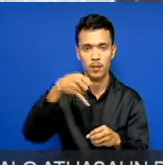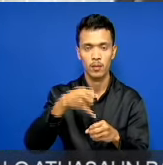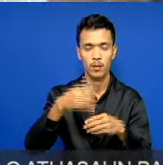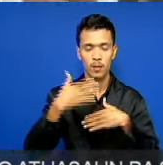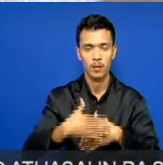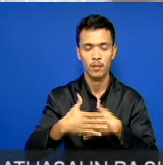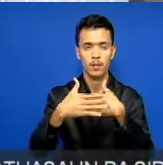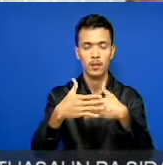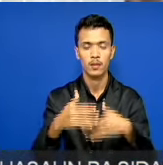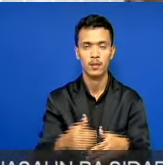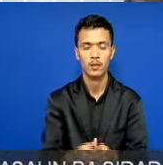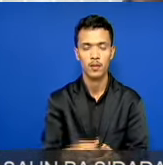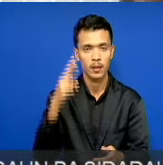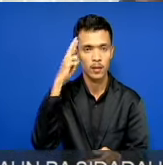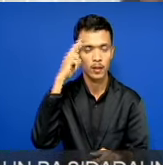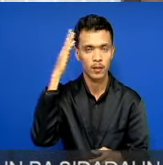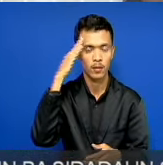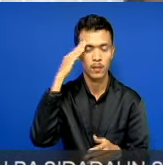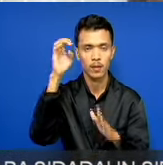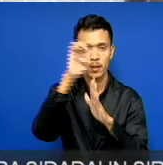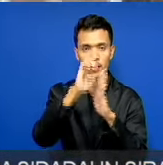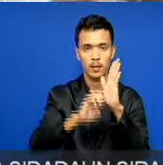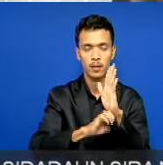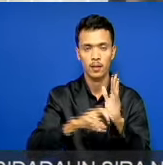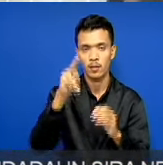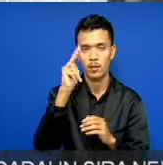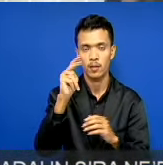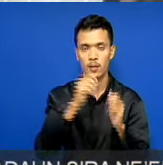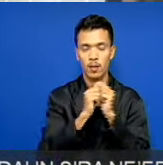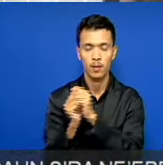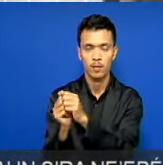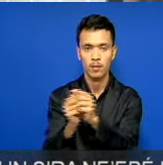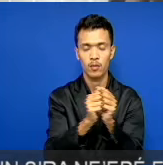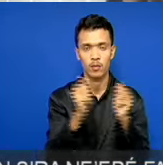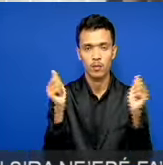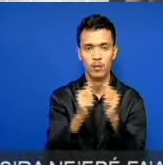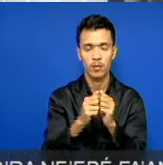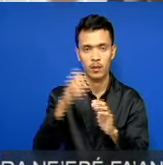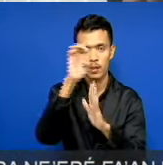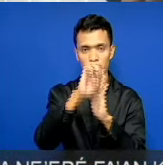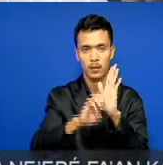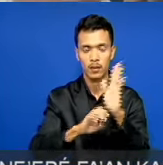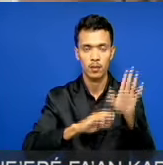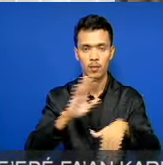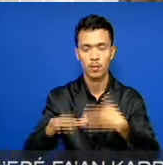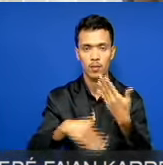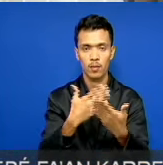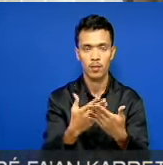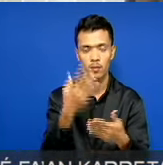luta. Reconhecimento, Estado Ninian. Há muito com o órgão Estado Ninian toma para tu bela